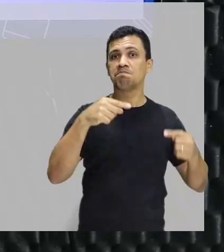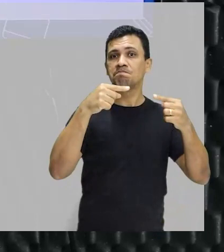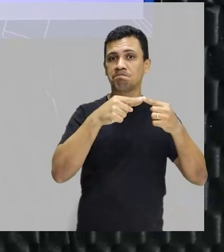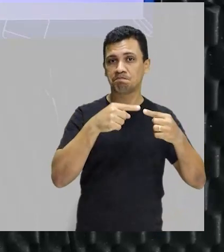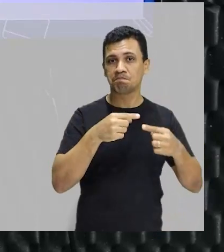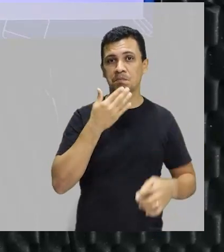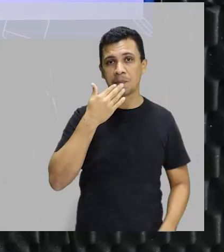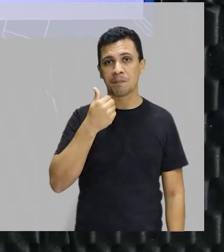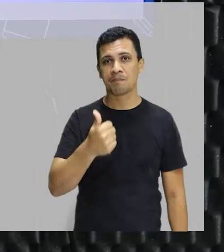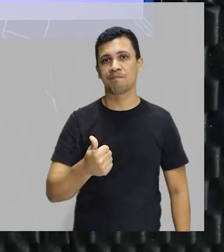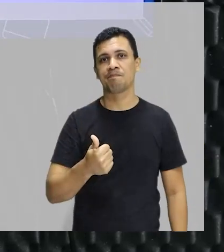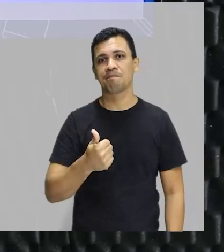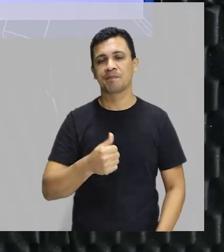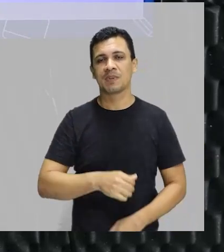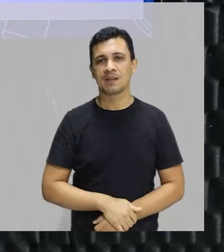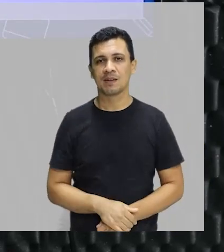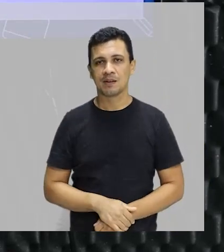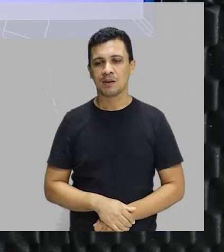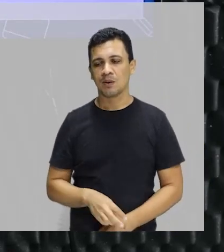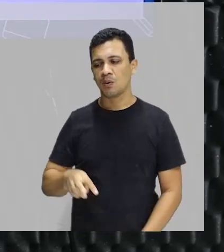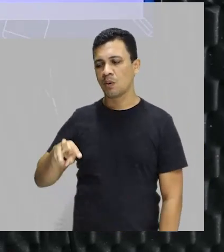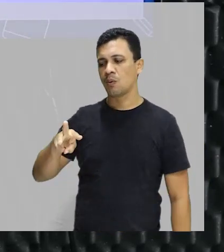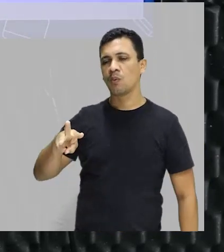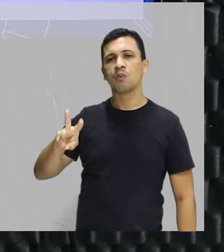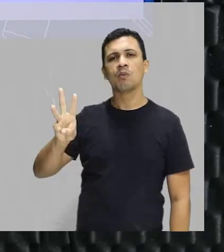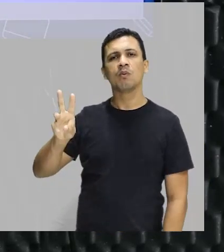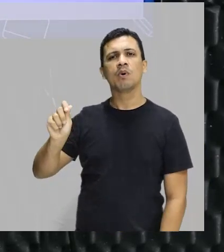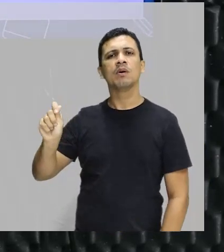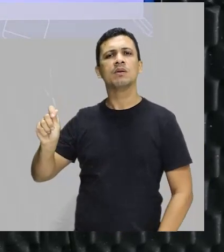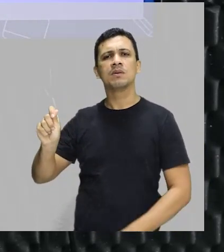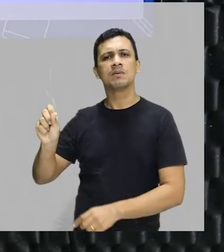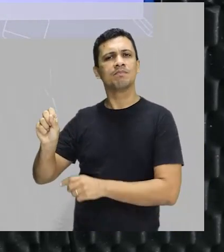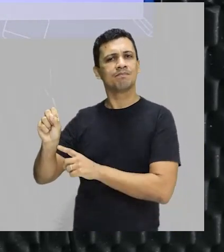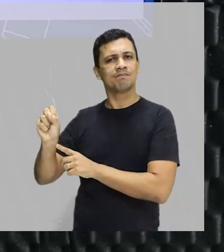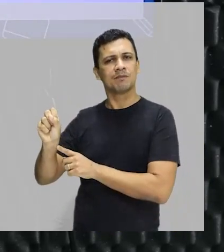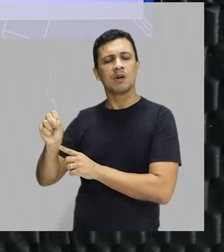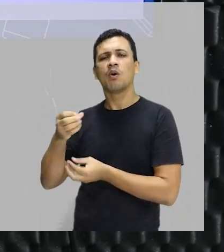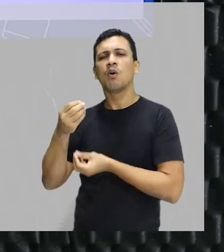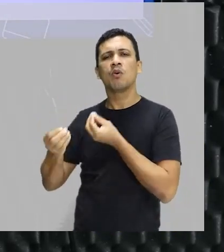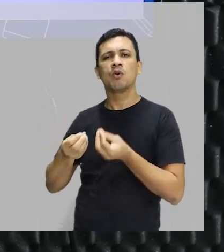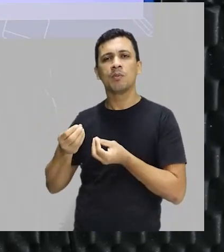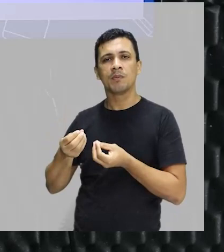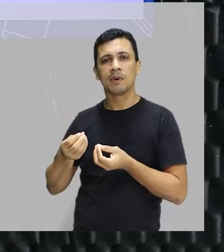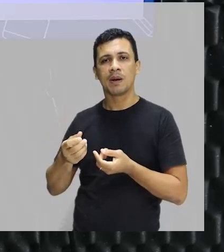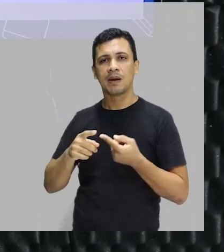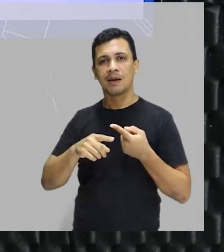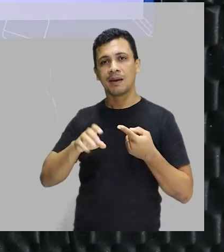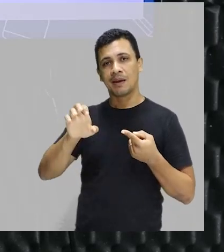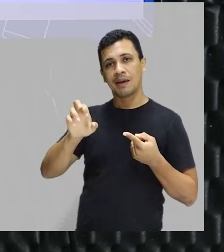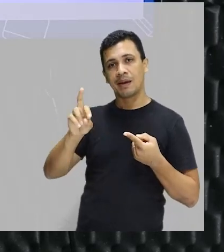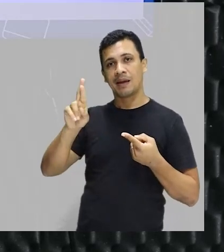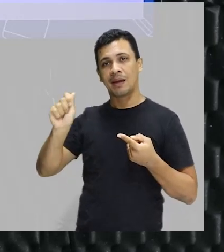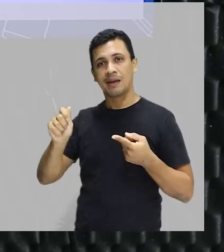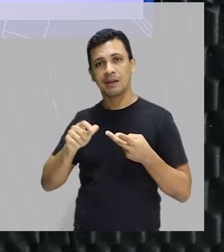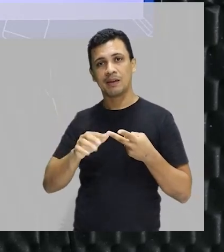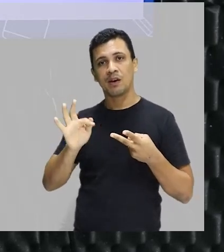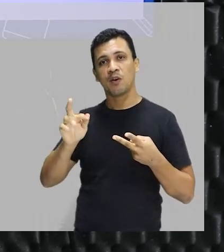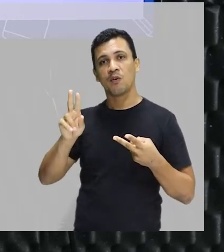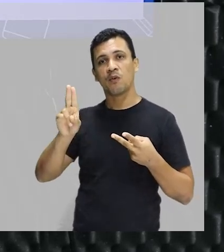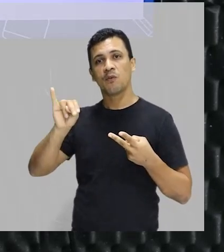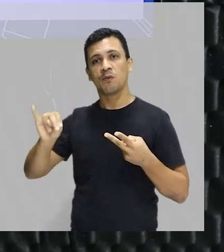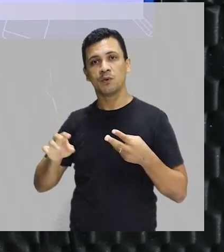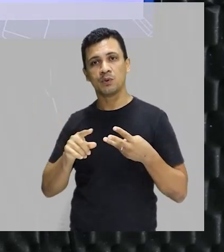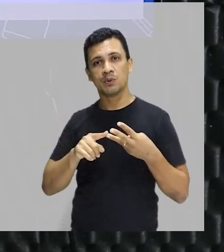exemplo, I was, você pode traduzir como eu era, eu fui, eu